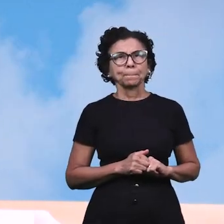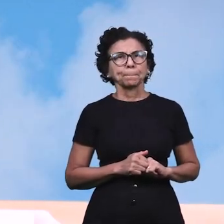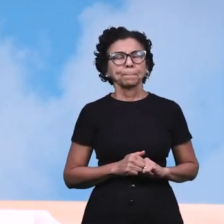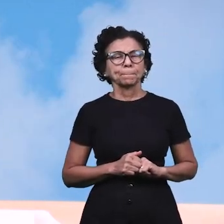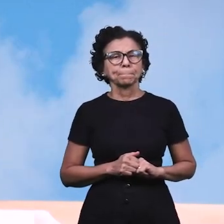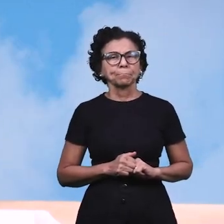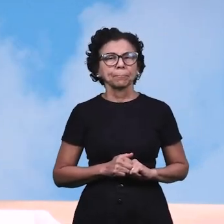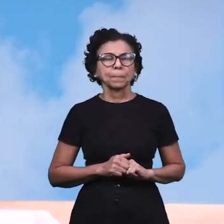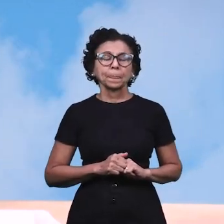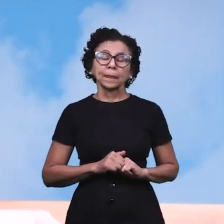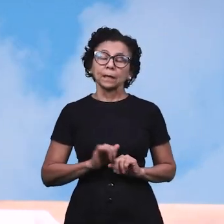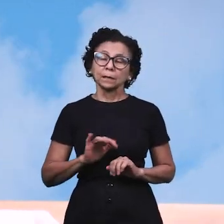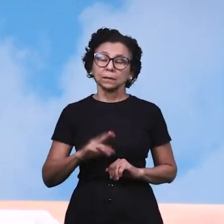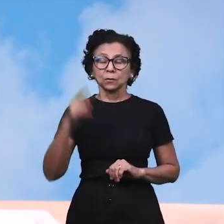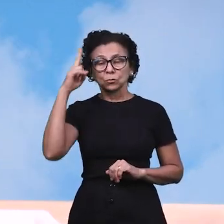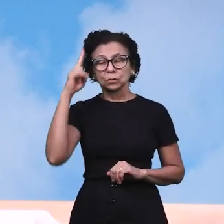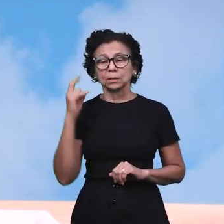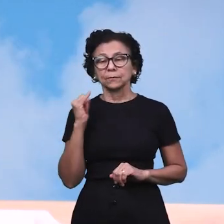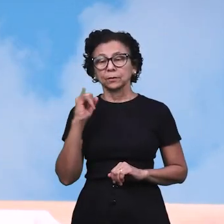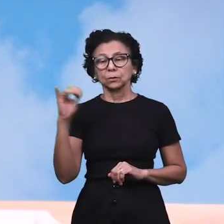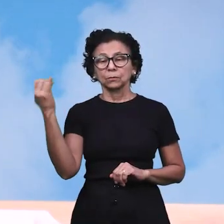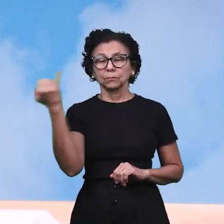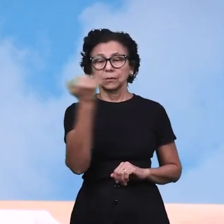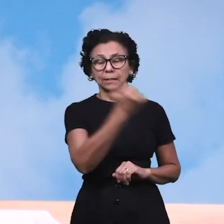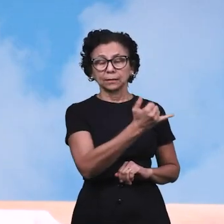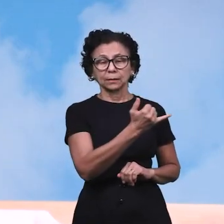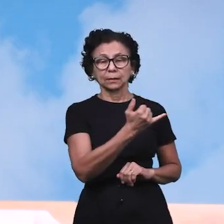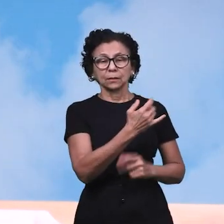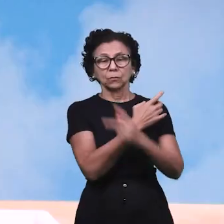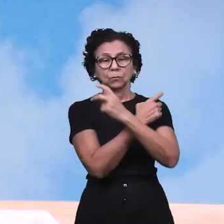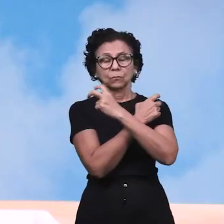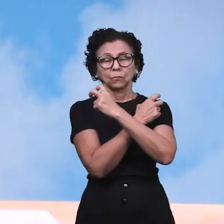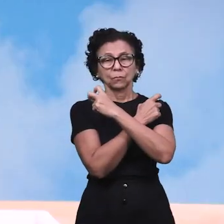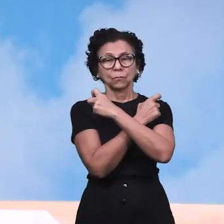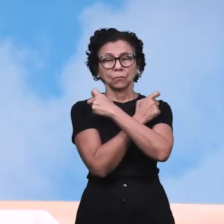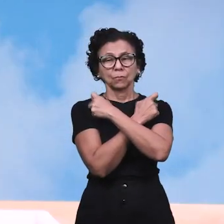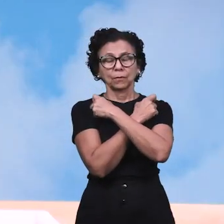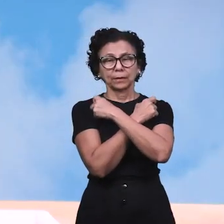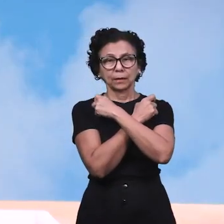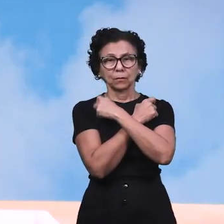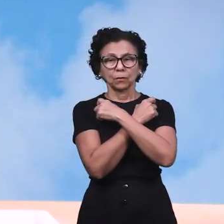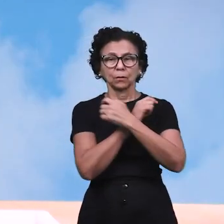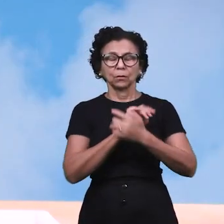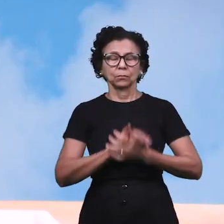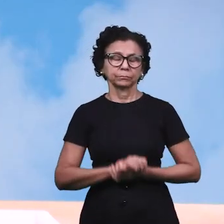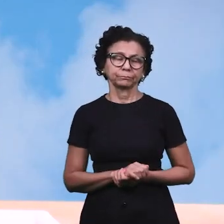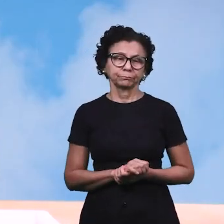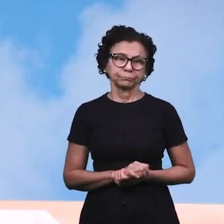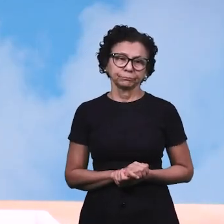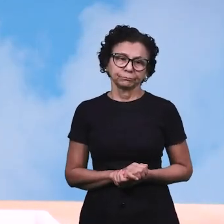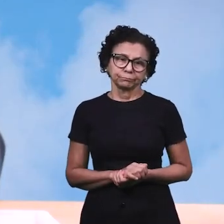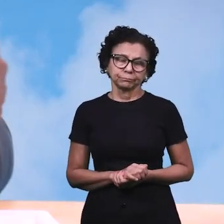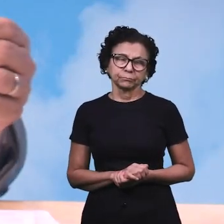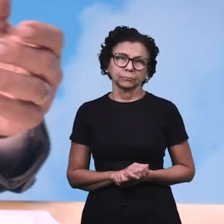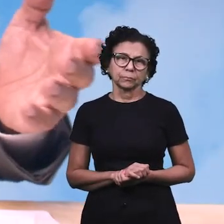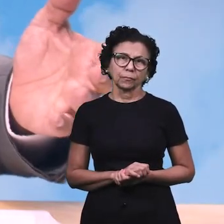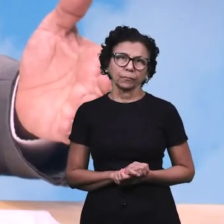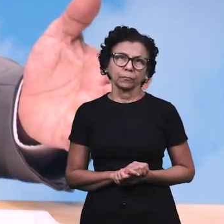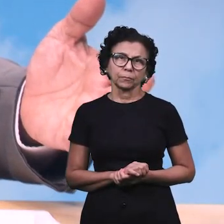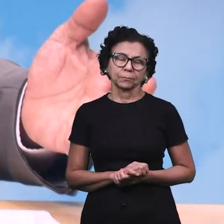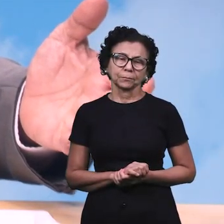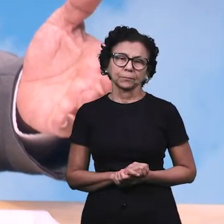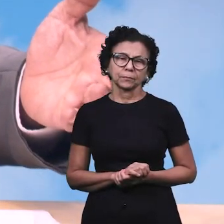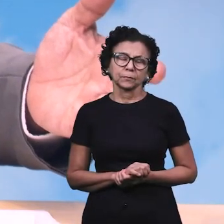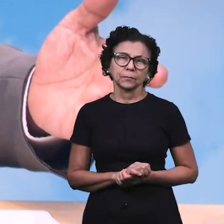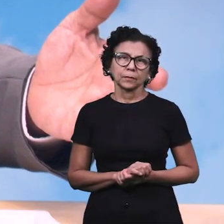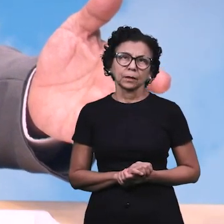um só. É uma revelação só. Só tem uma revelação. Não tem duas. Então, pastor